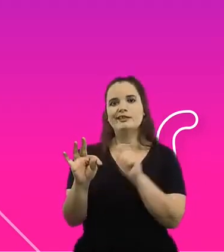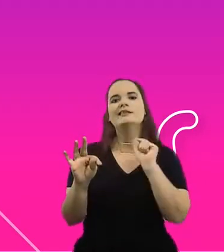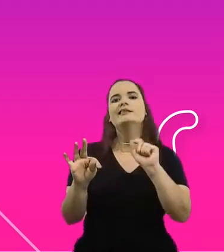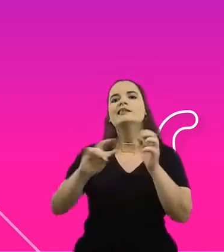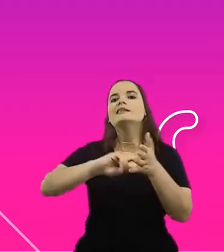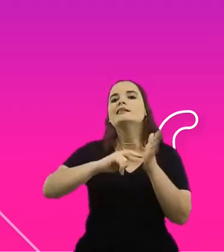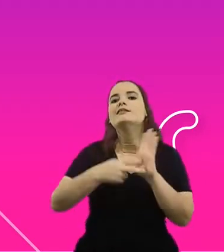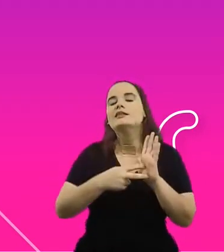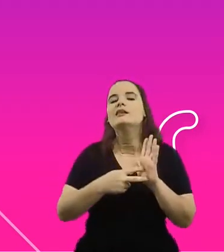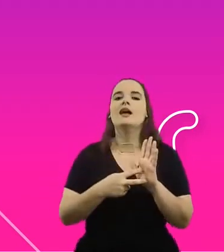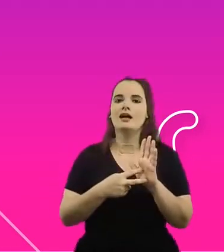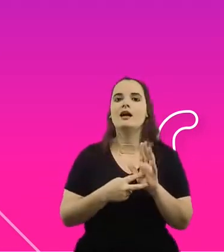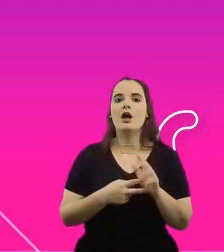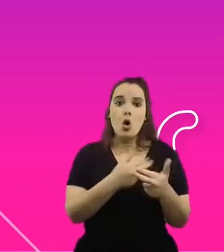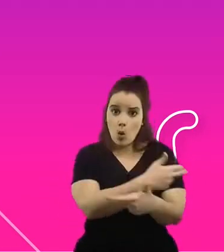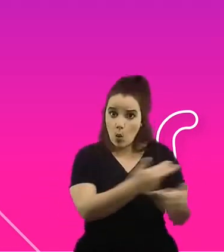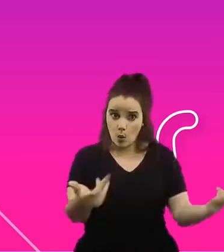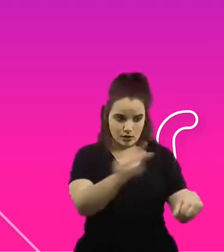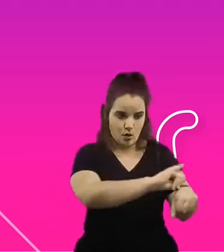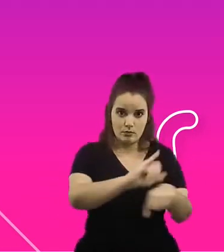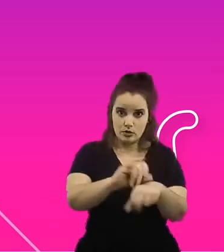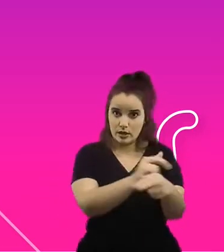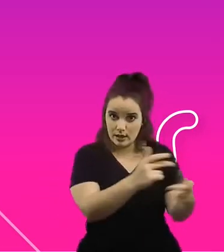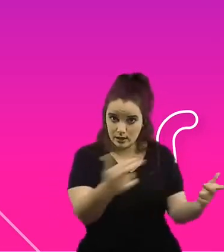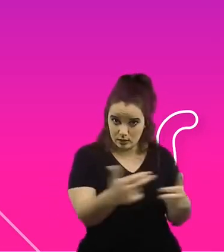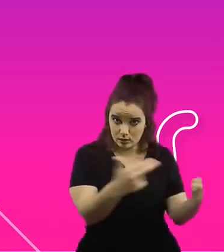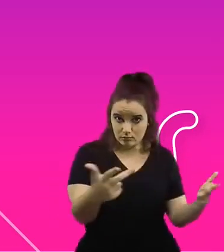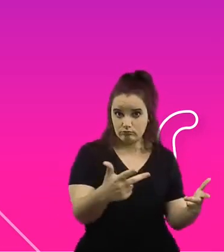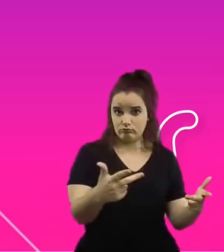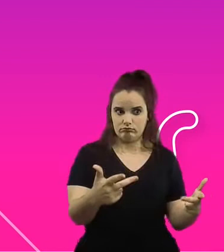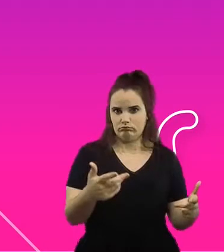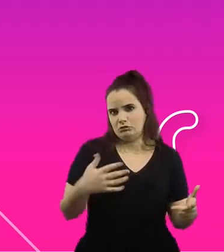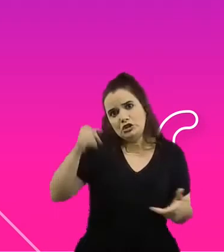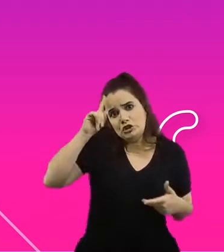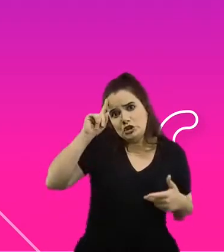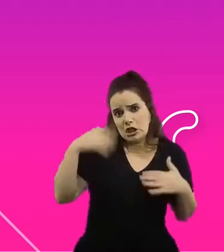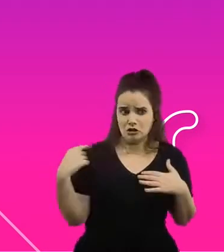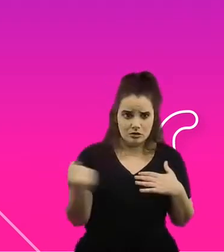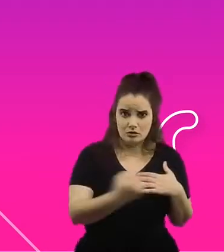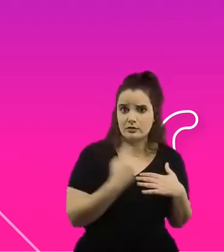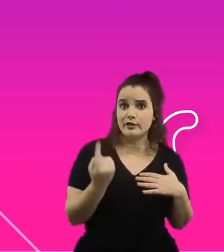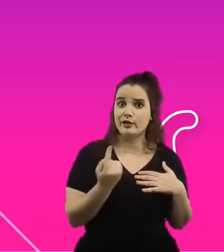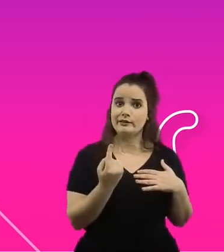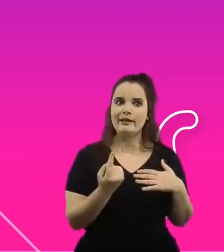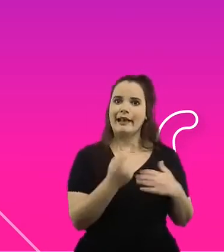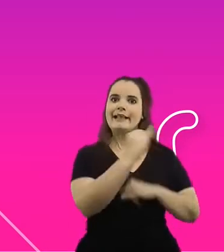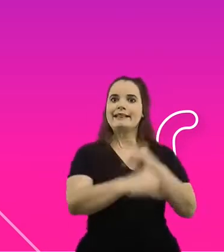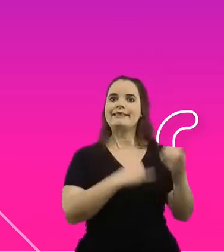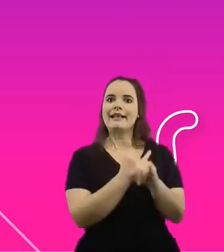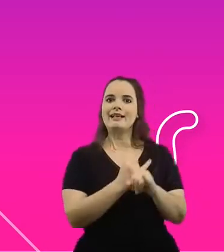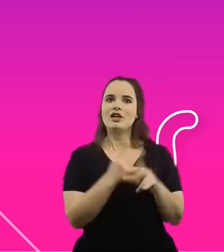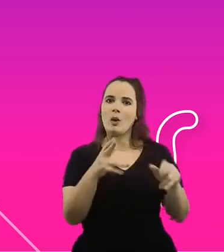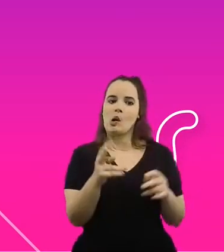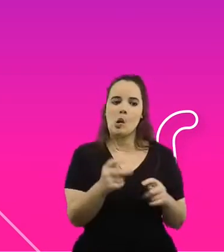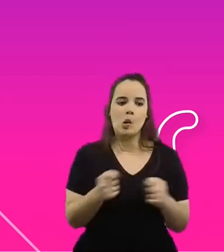dia a dia, eles vão estar sendo controlados pela internet. E se eles estão na internet, eles podem ser